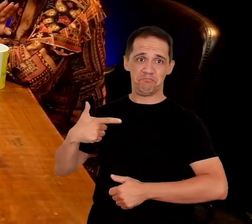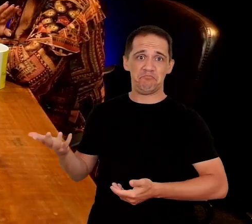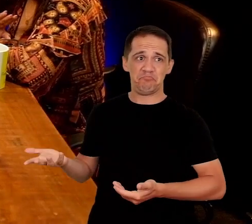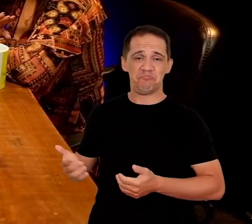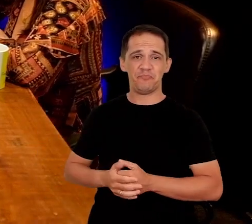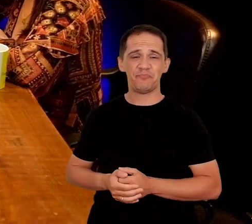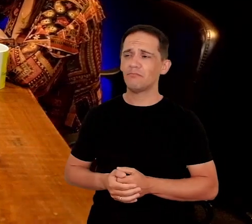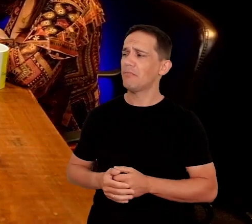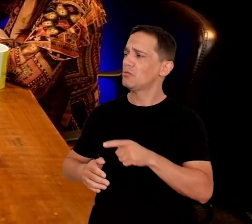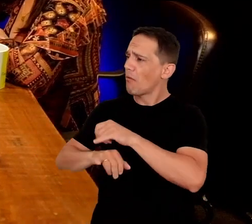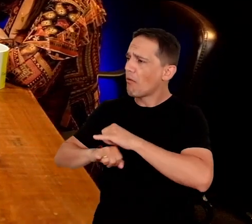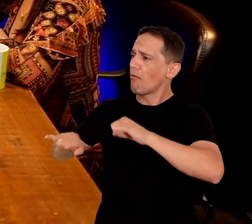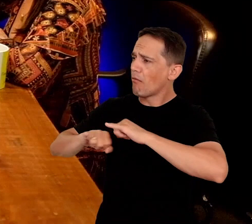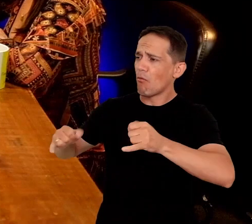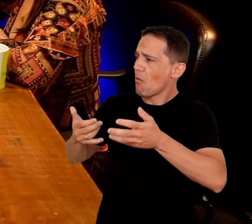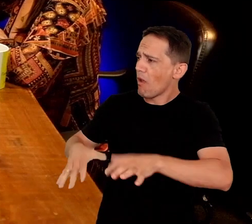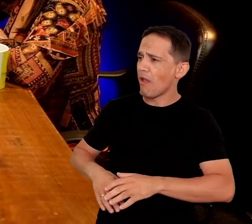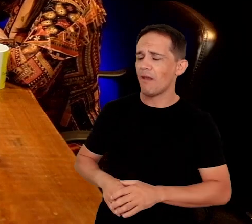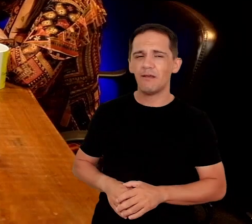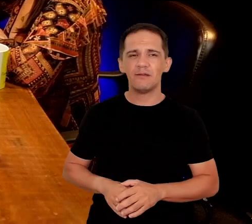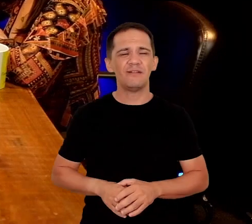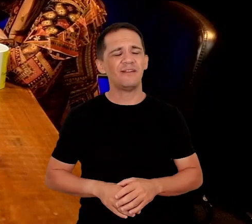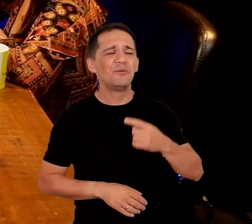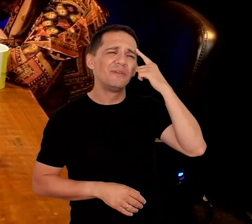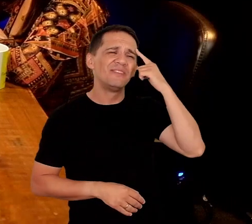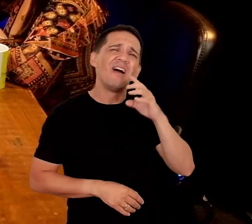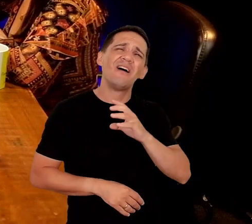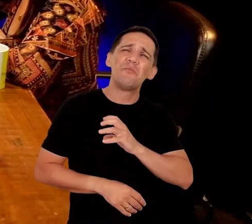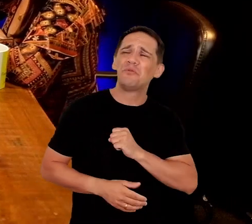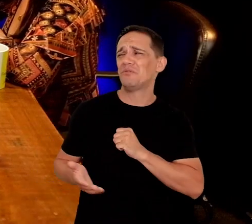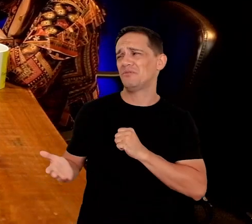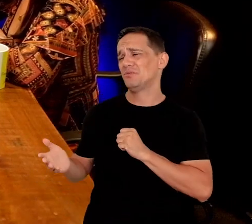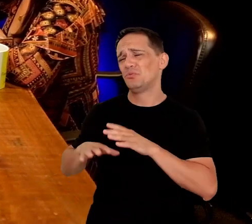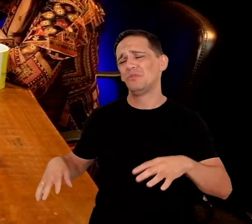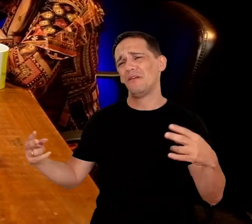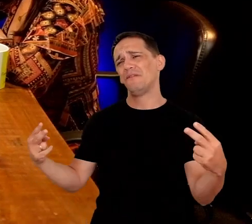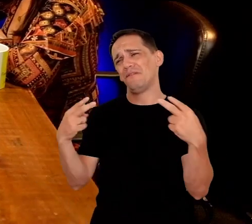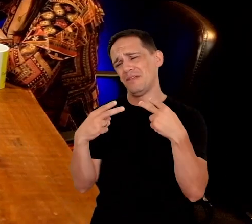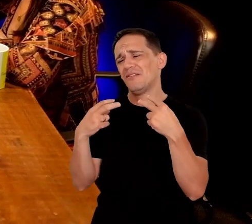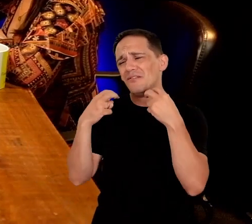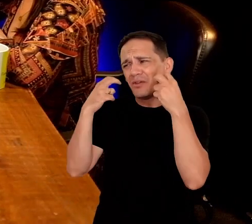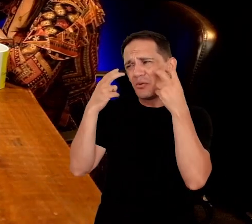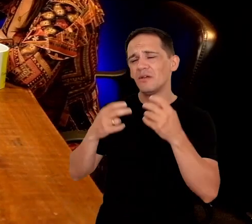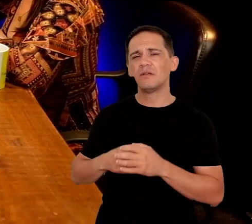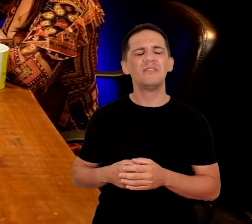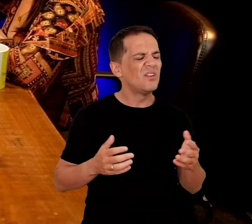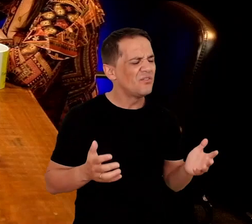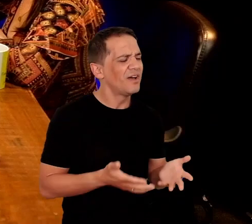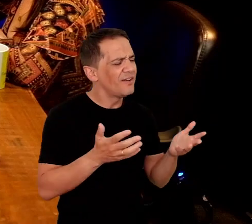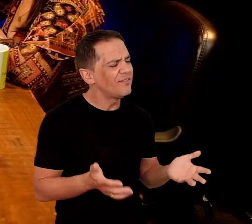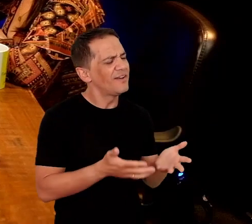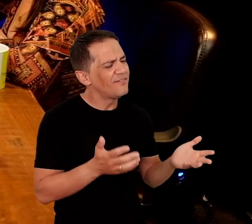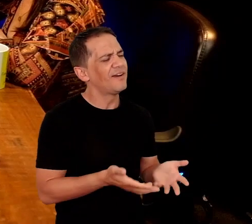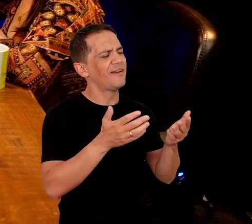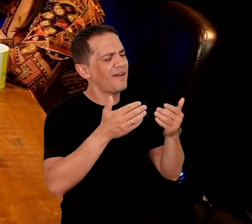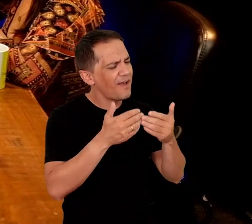fazer aqui, mas vou ficar aqui no meu canto. Pois é. Amor, vai todo mundo ver. Que não sei. vergonha. Ai, Aí ela me incentivando, vamos deixar esse Instagram aberto. abrir